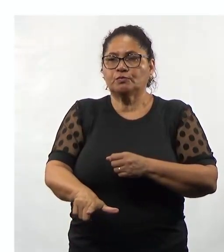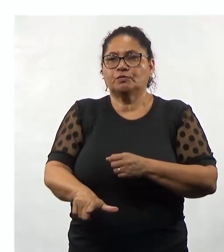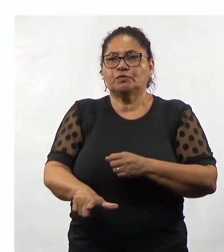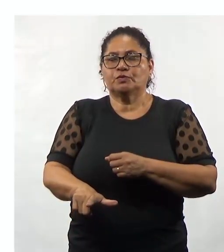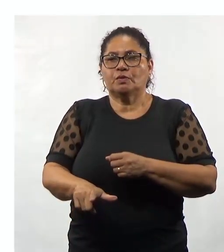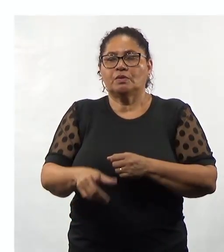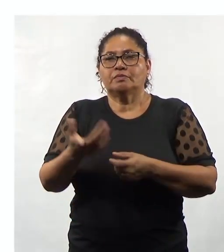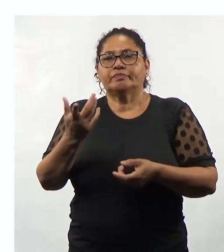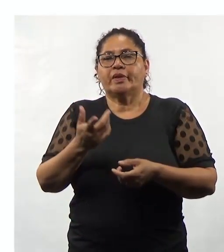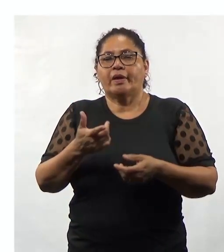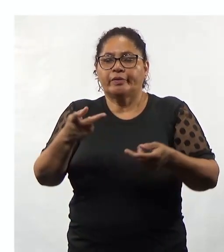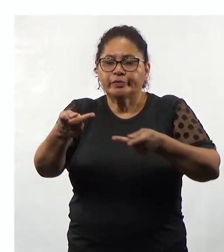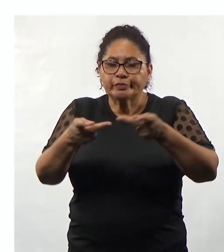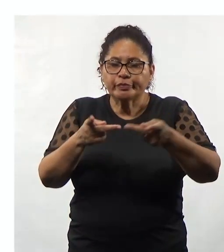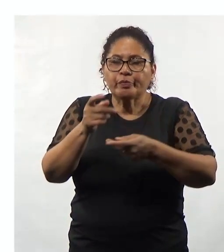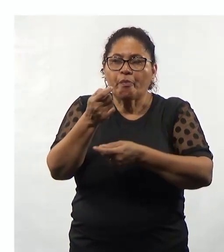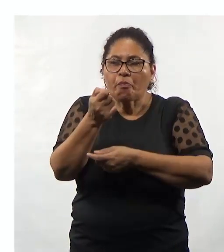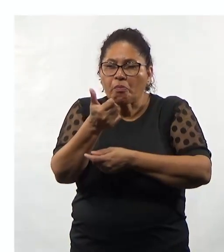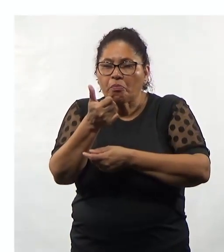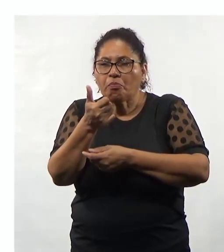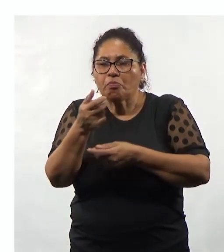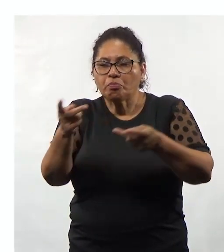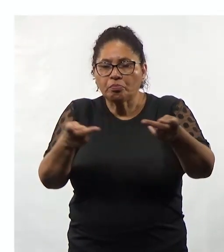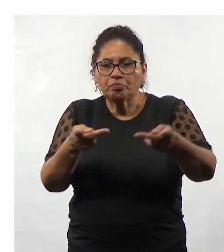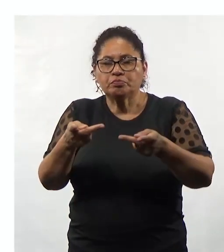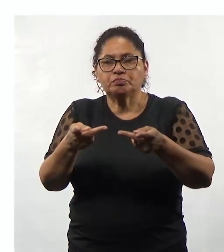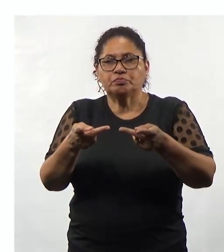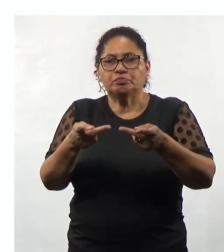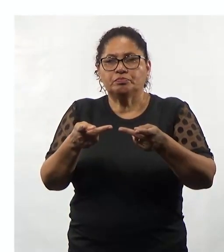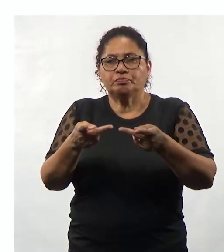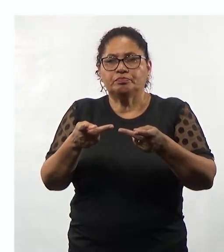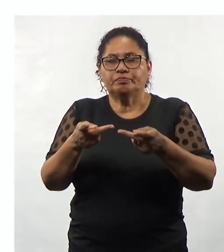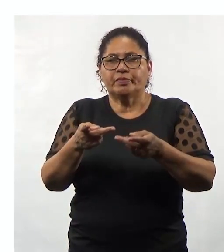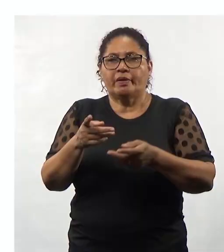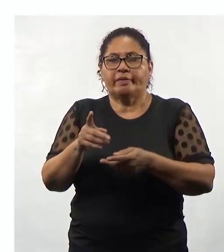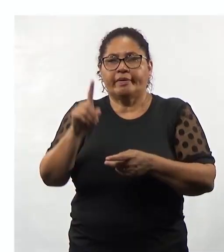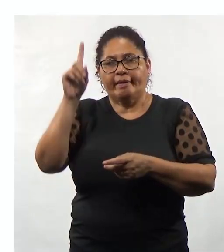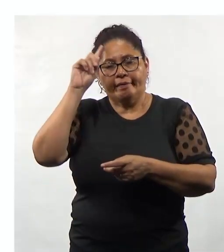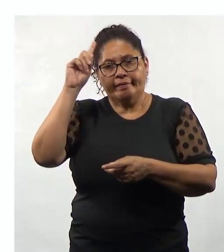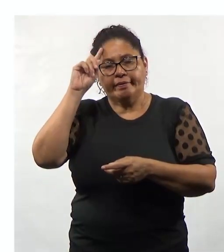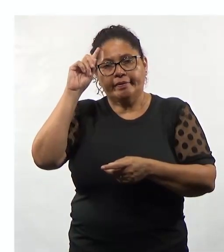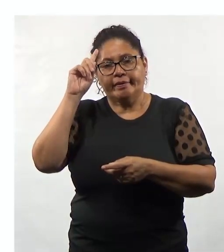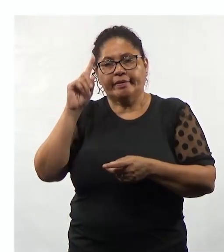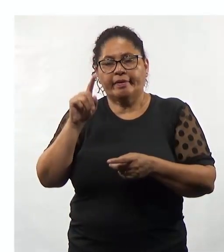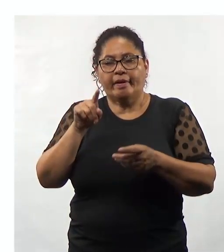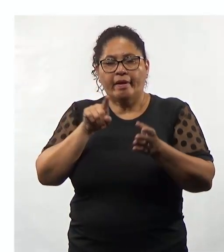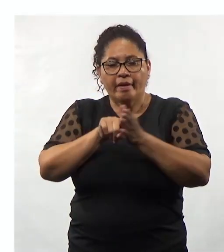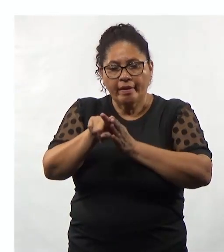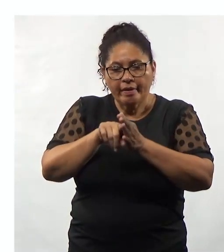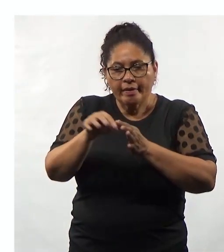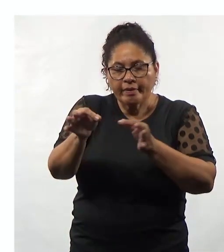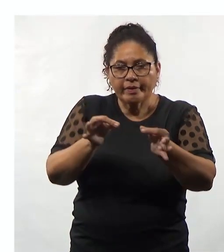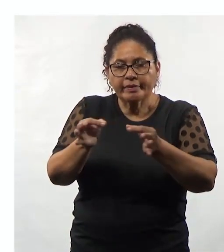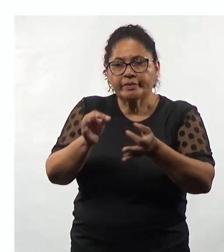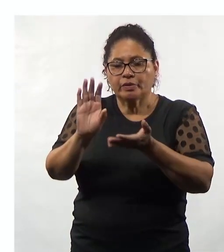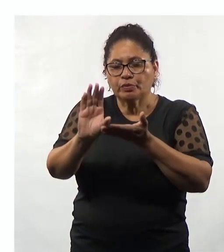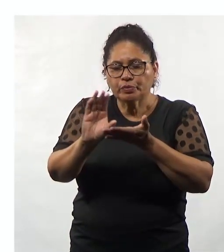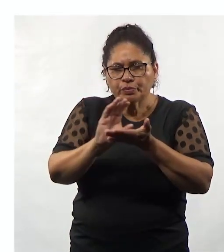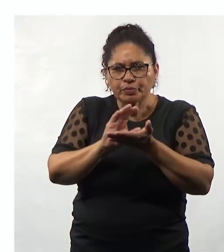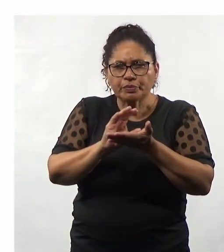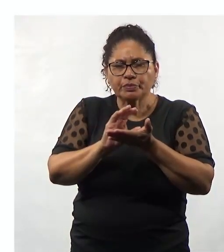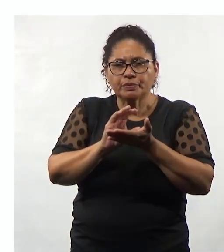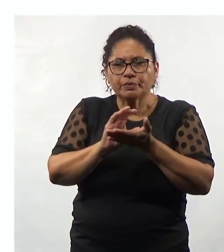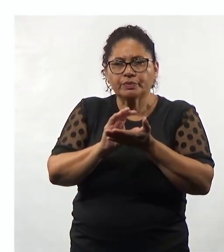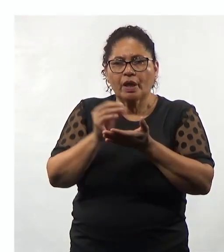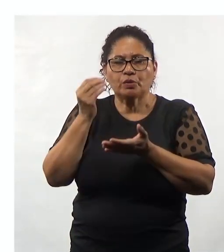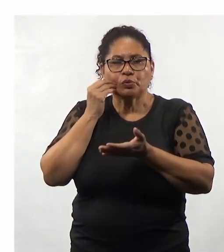chegar nos poucos projetos, né, que poderão rodar naquele período. Verificar o orçamento disponível,